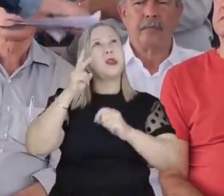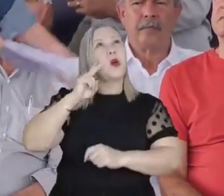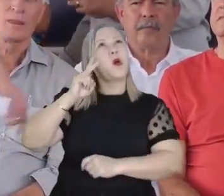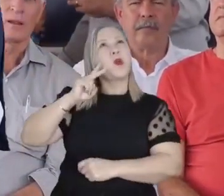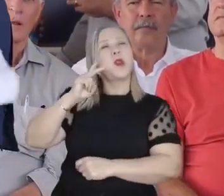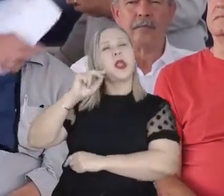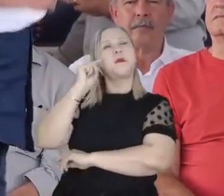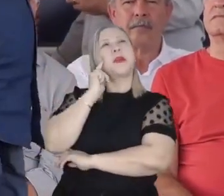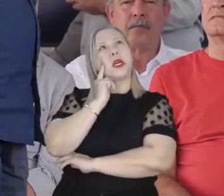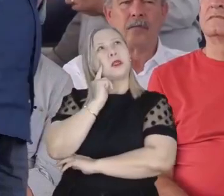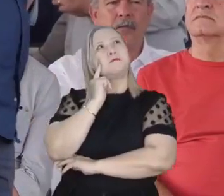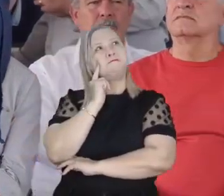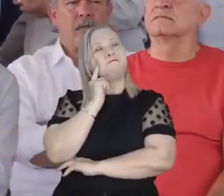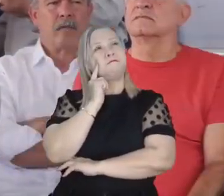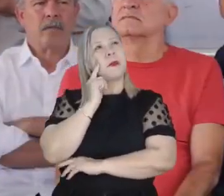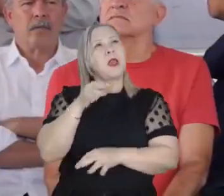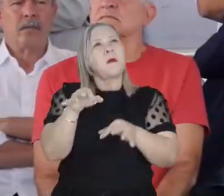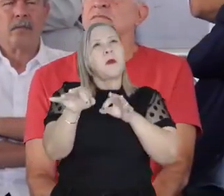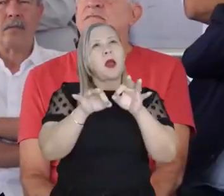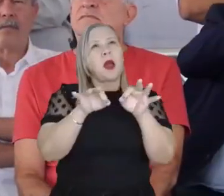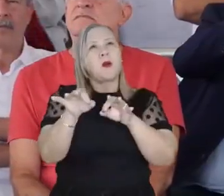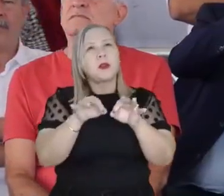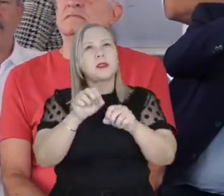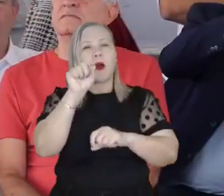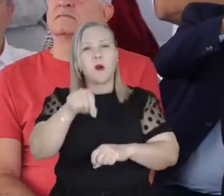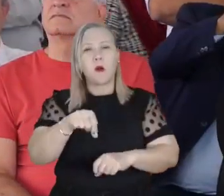que ela construiu aqui com 2 mandatos,